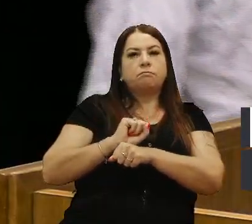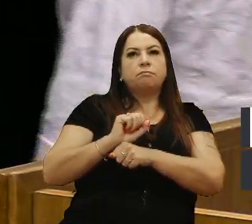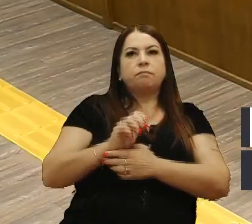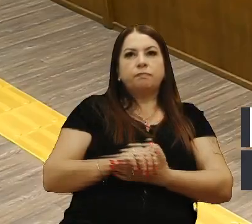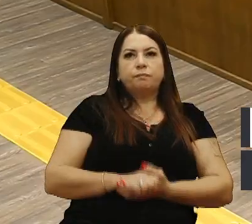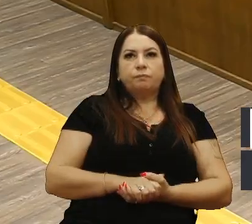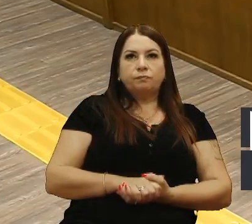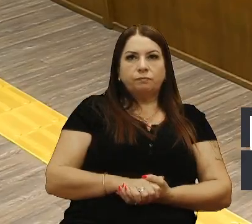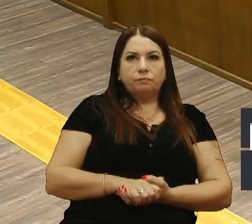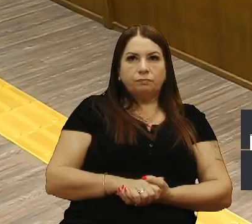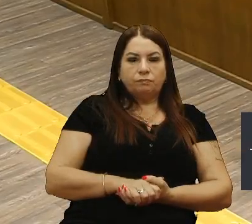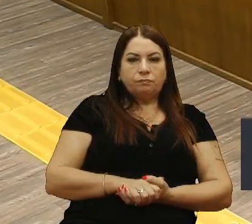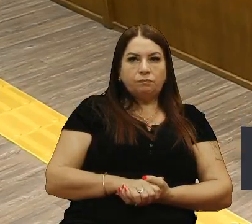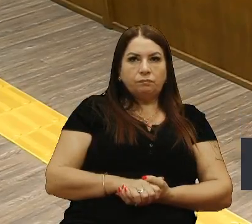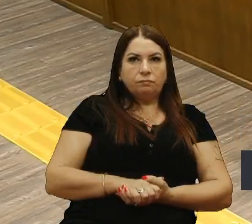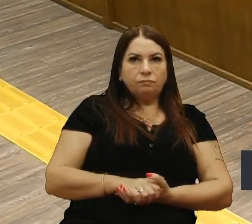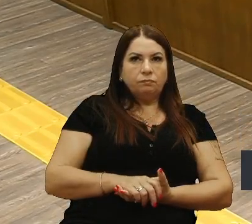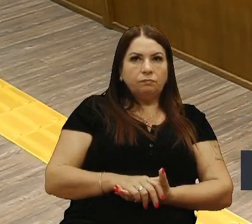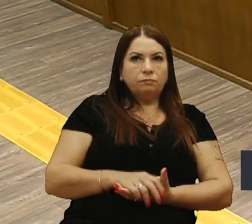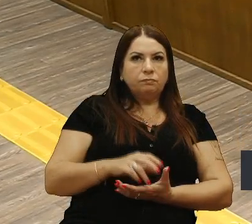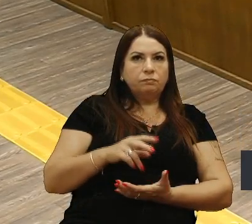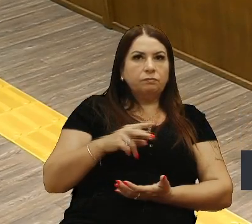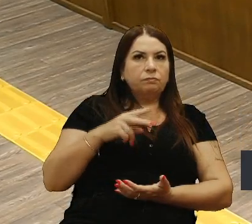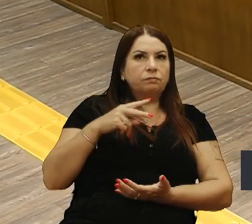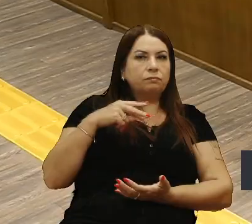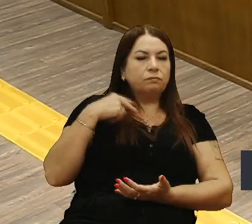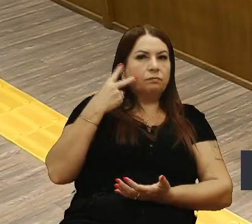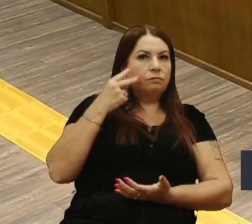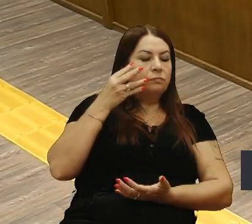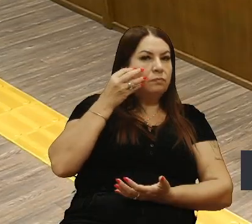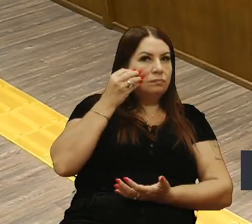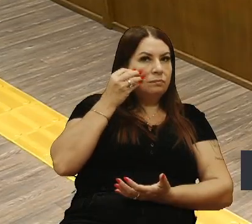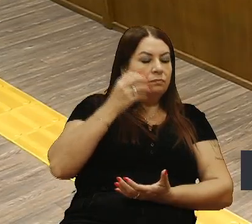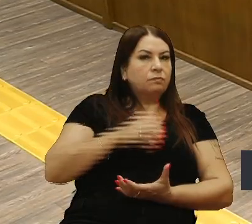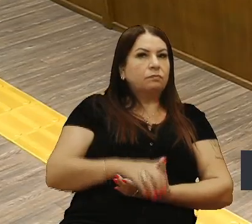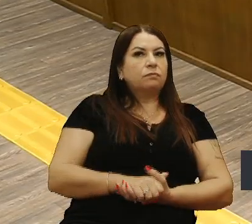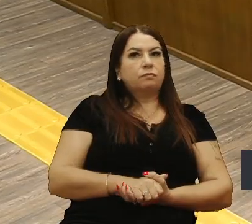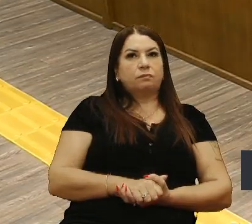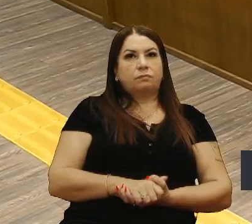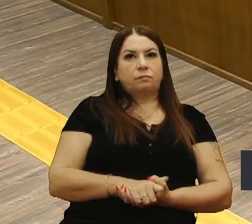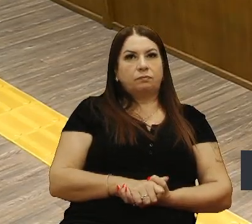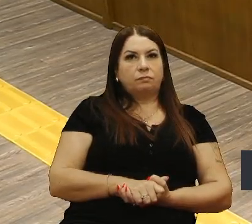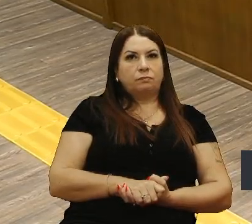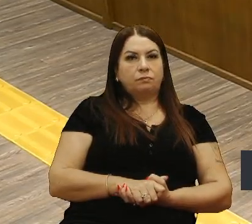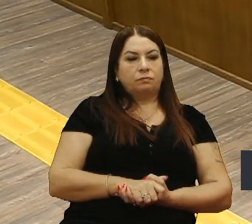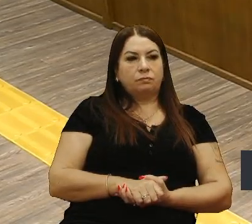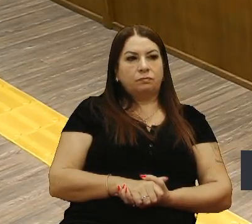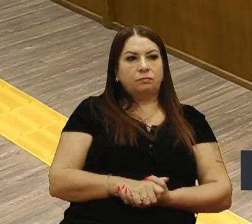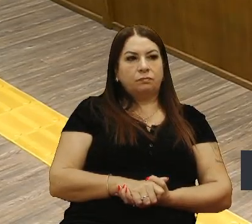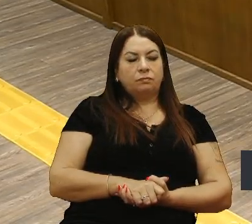vereador inscrito, vereador José de Abreu Jack. Que eu fará